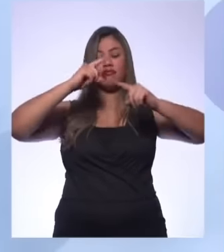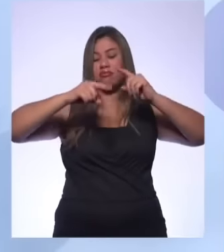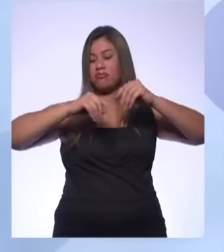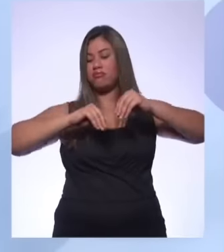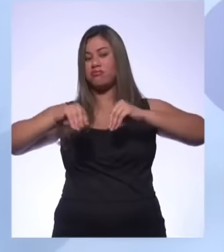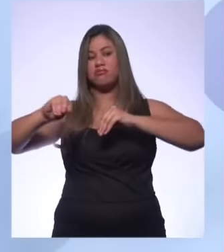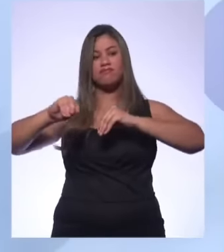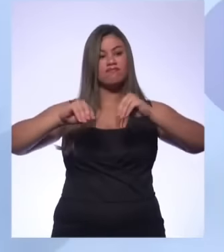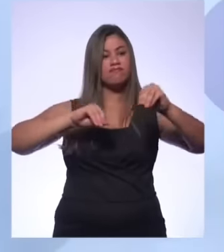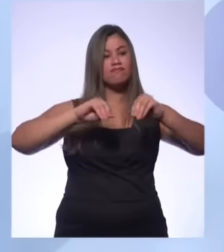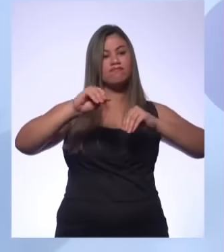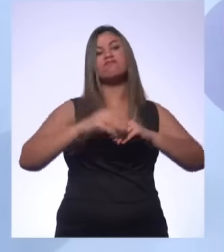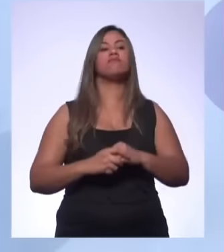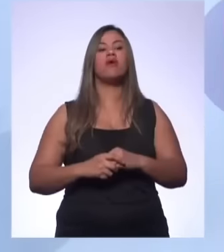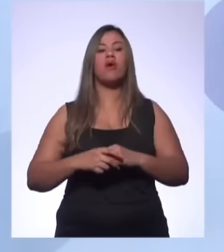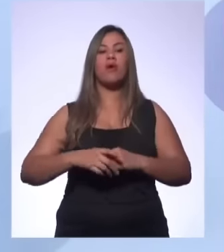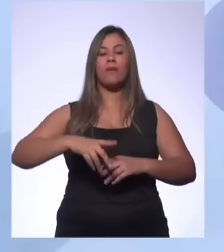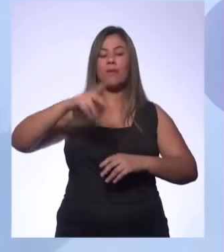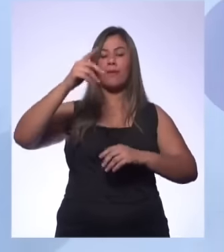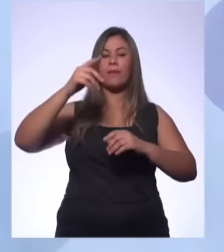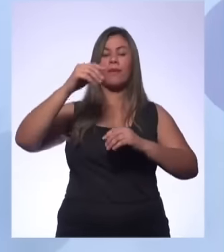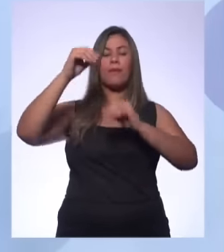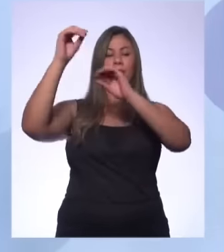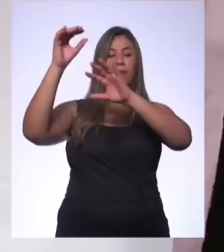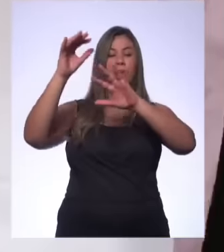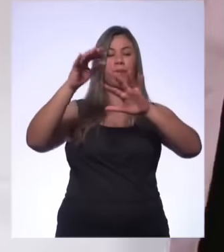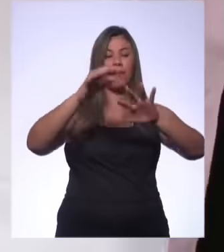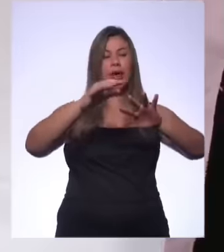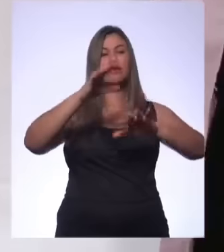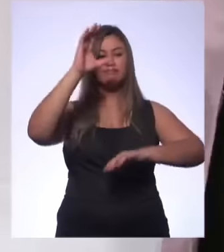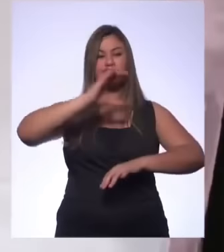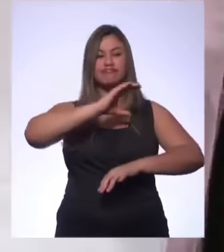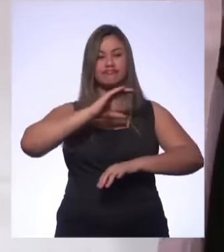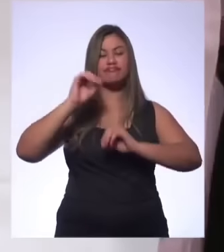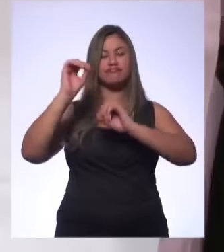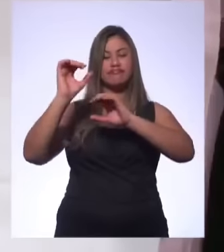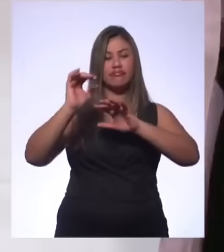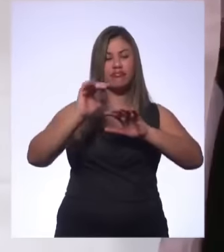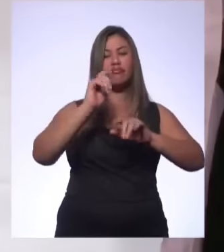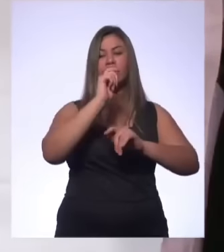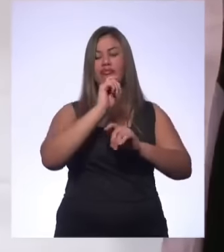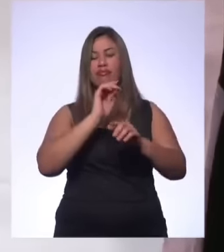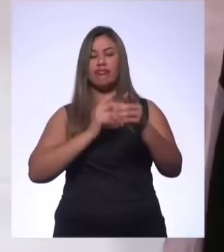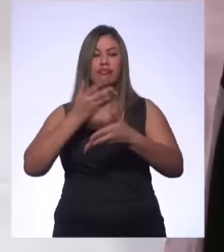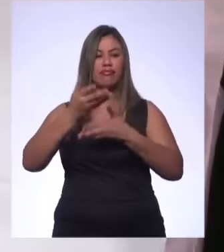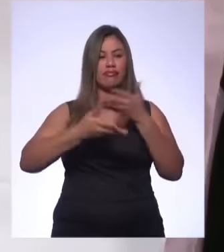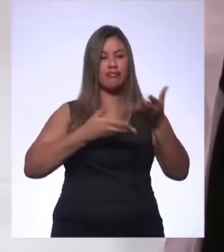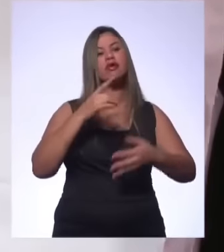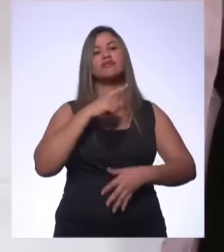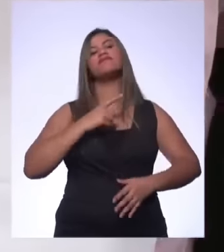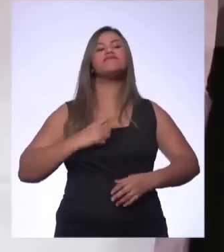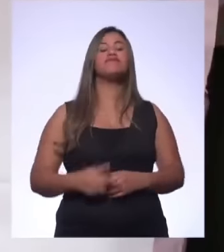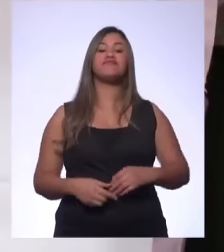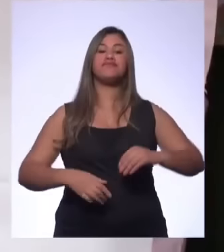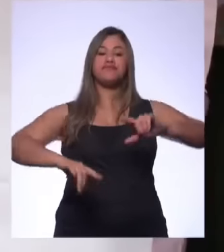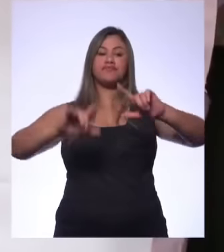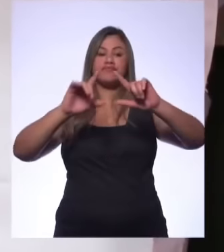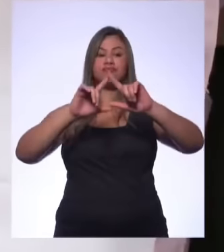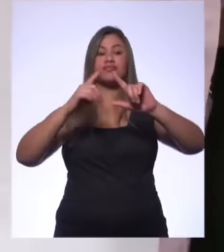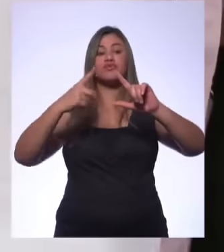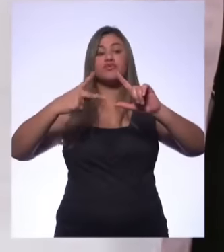terras, cuida da parte espiritual das pessoas ali dentro do feudalismo, desse sistema. Depois, qual é a outra classe que também tem lá os